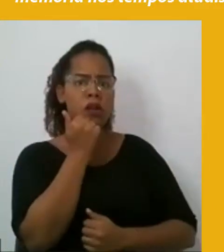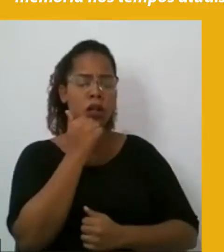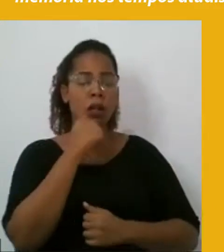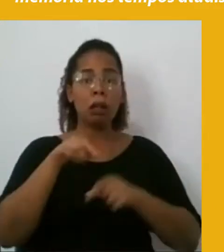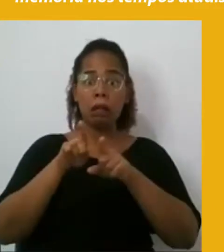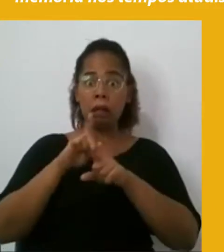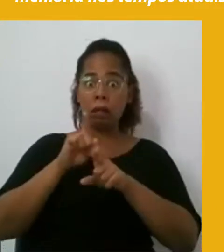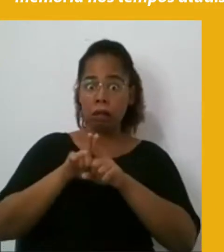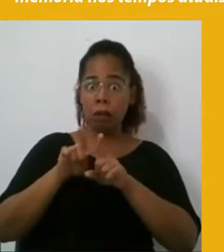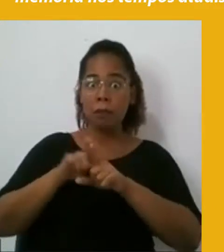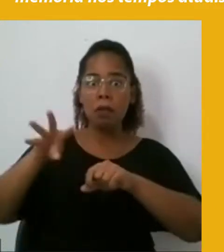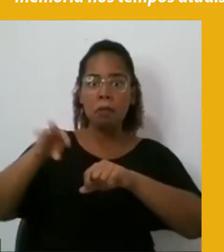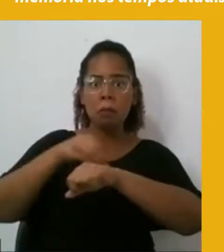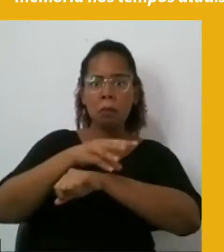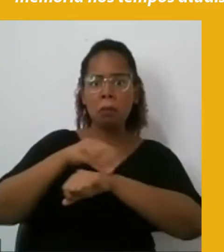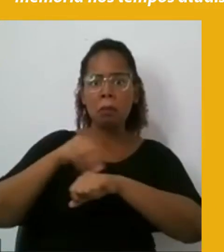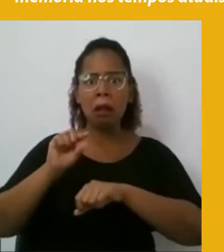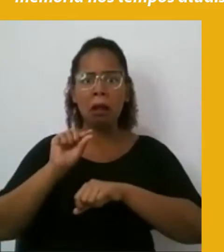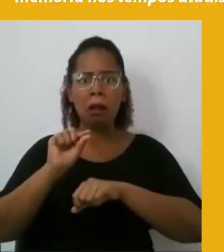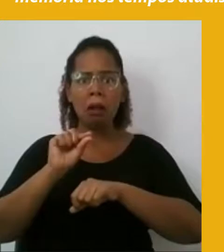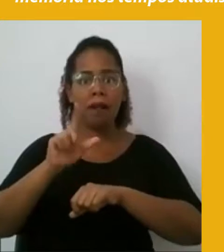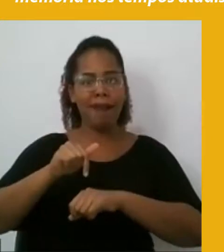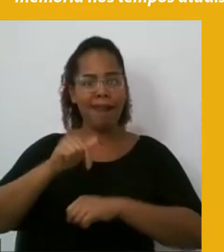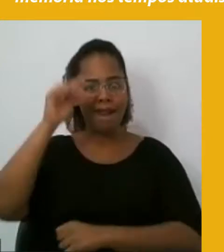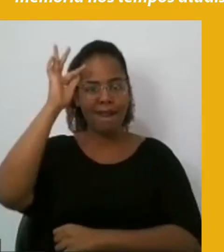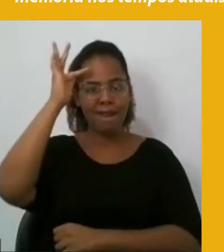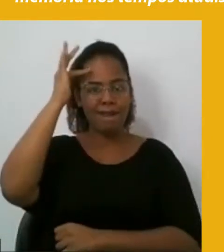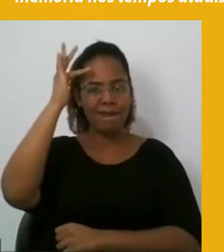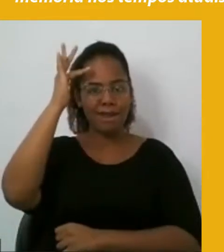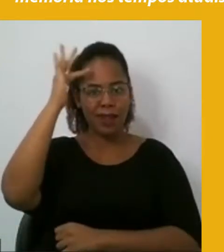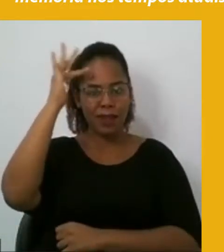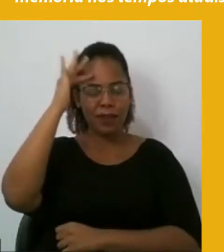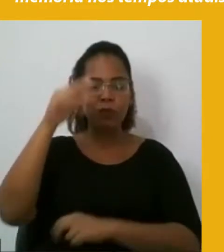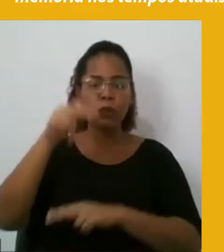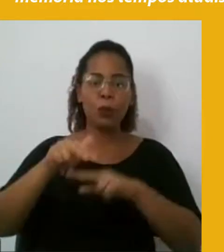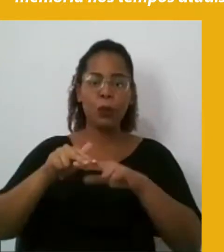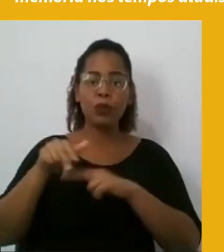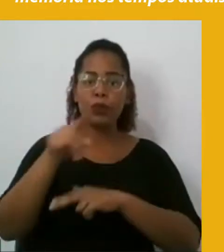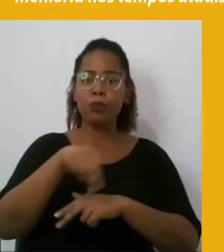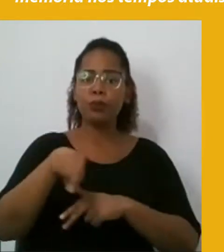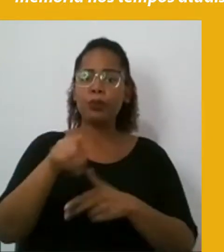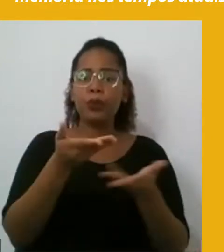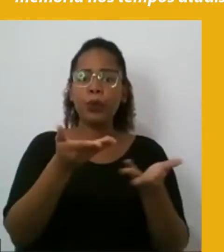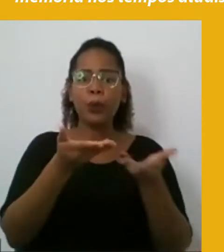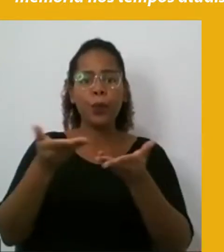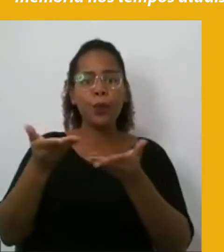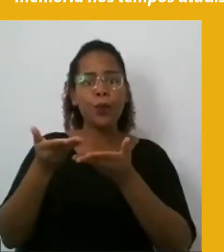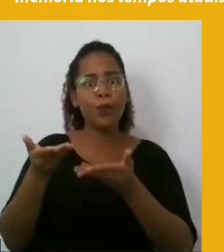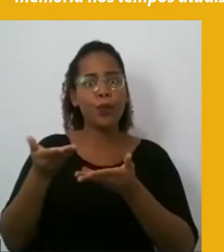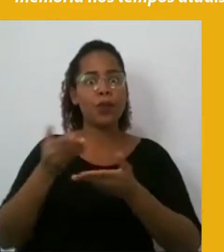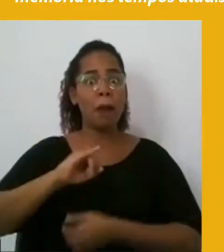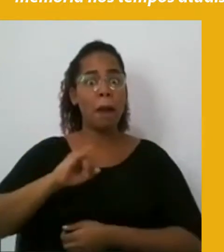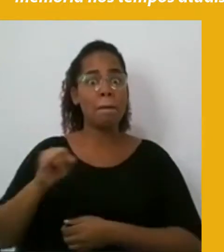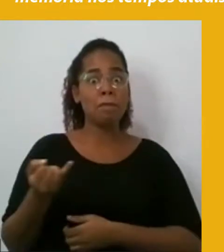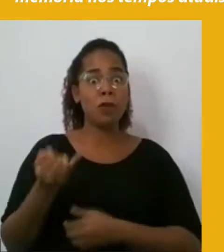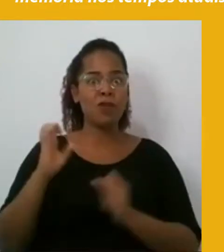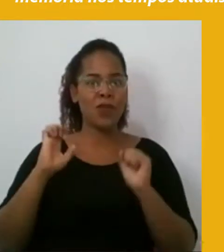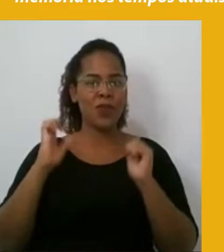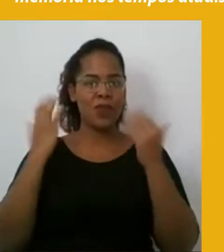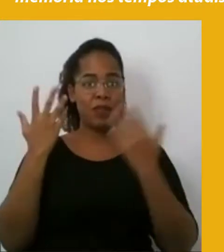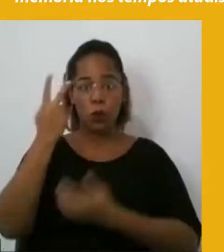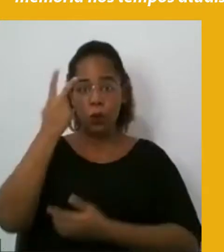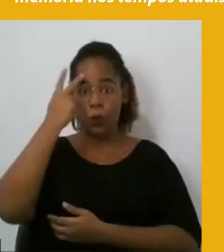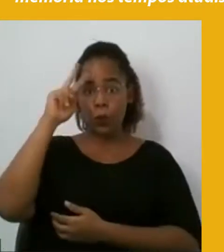um convite a vocês e desejo que aproveitem muito esses 2 dias e tenham uma ótima